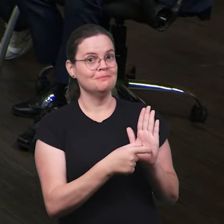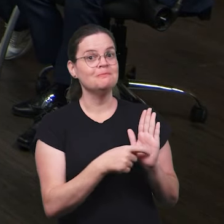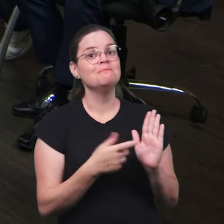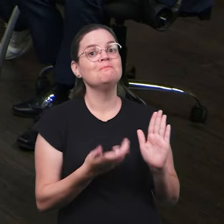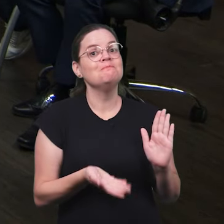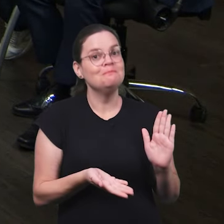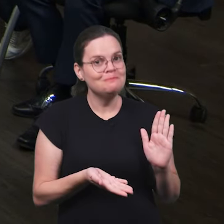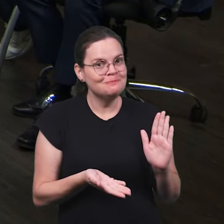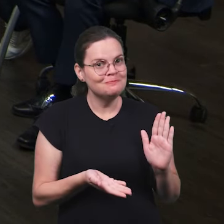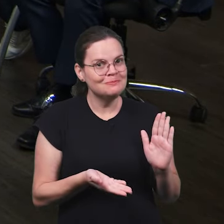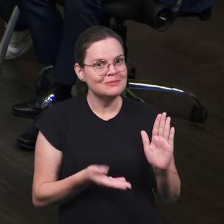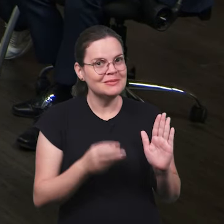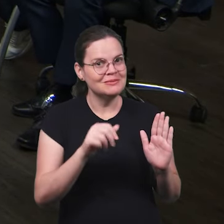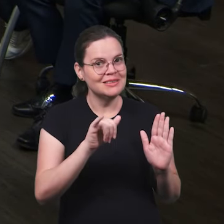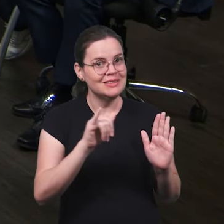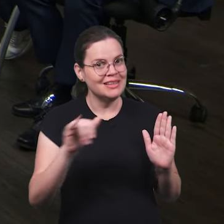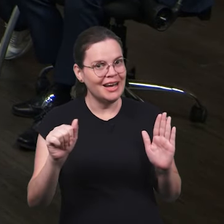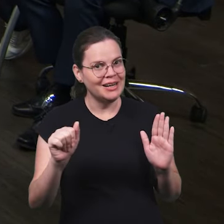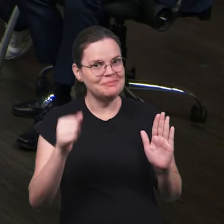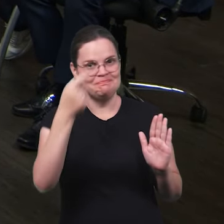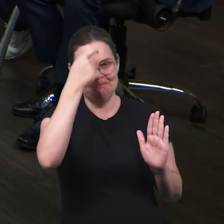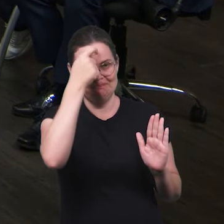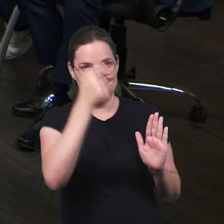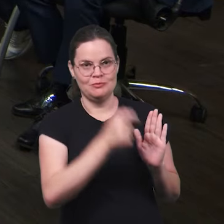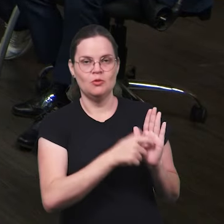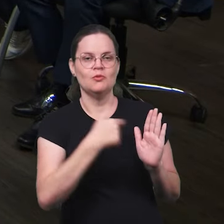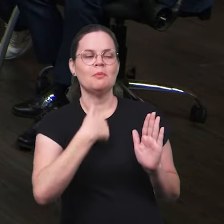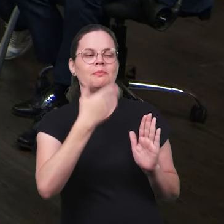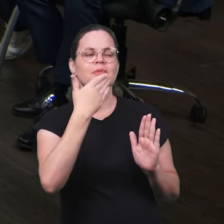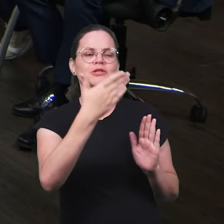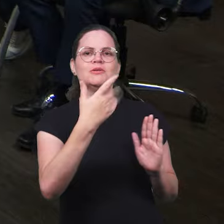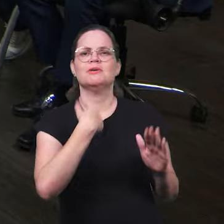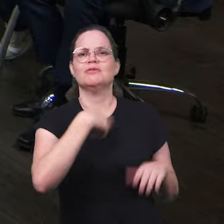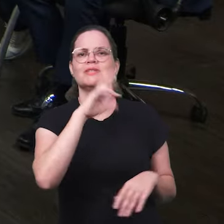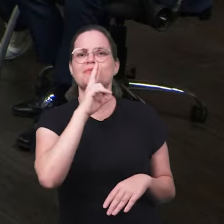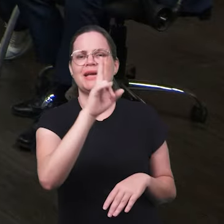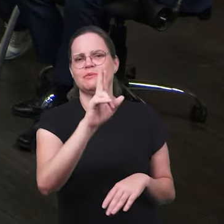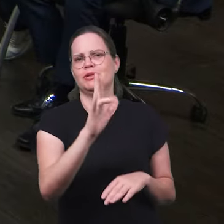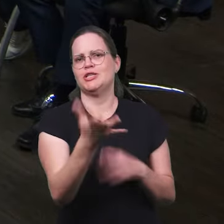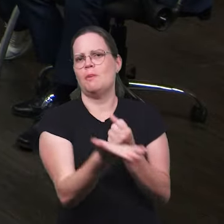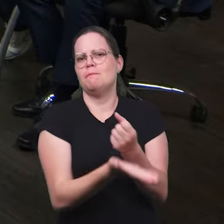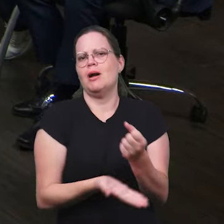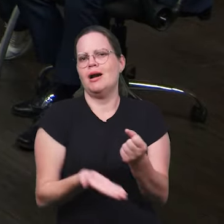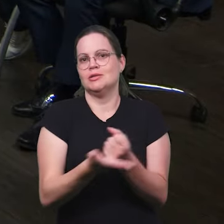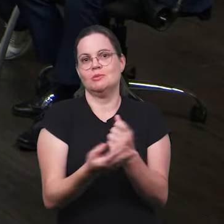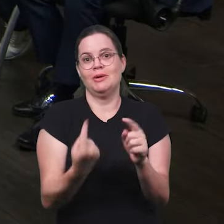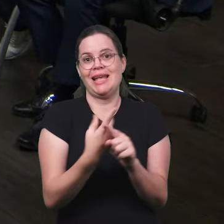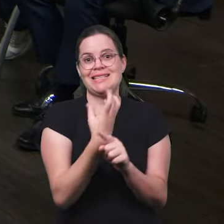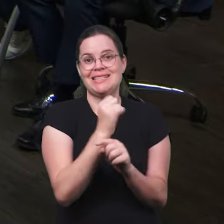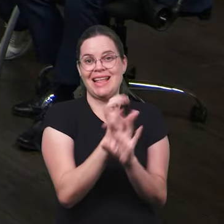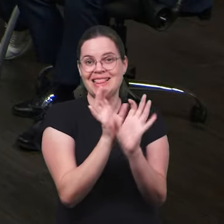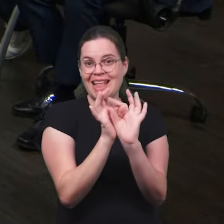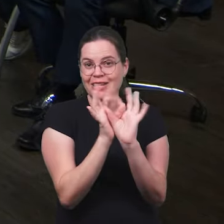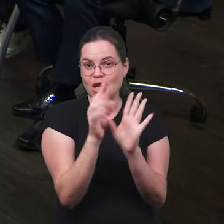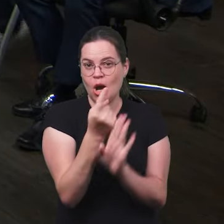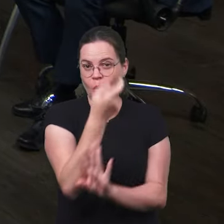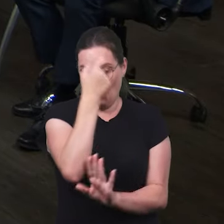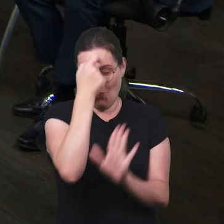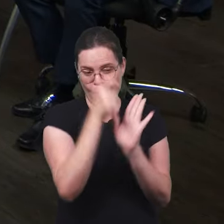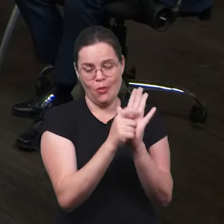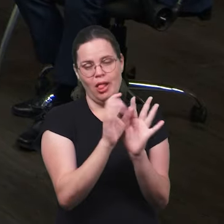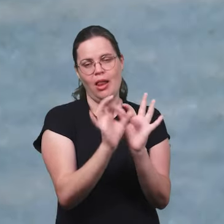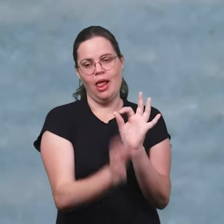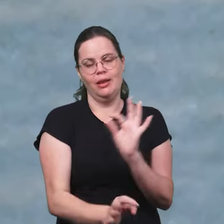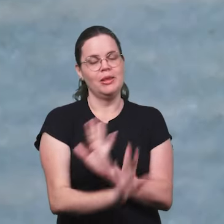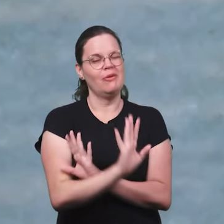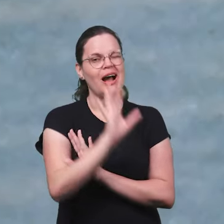excelente. Tá? Eu vou até te pedir para você responder de maneira superficial, porque só isso já seria um programa. Um programa, pelo menos.